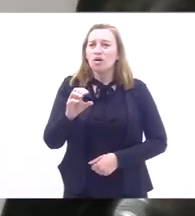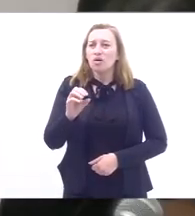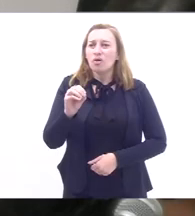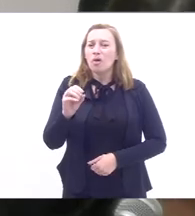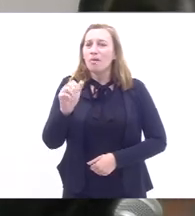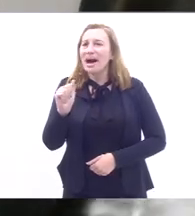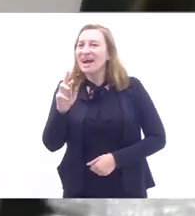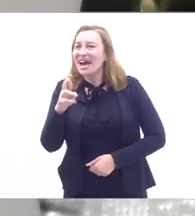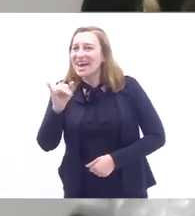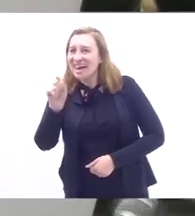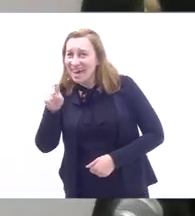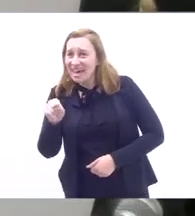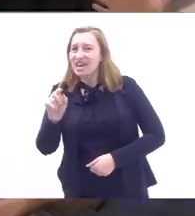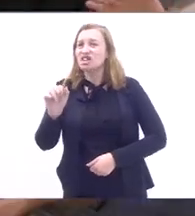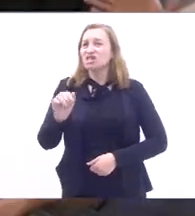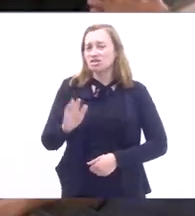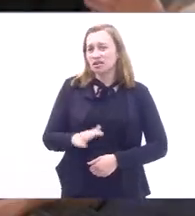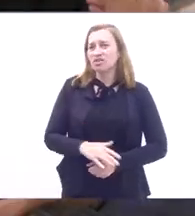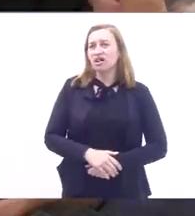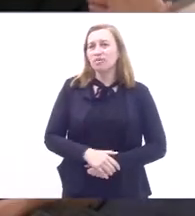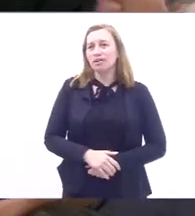Obone Ajaí.